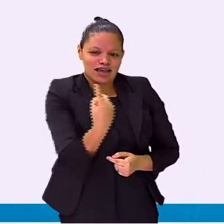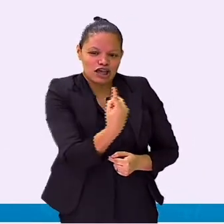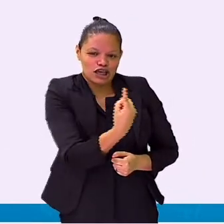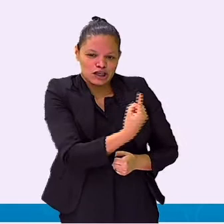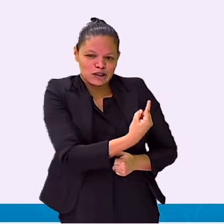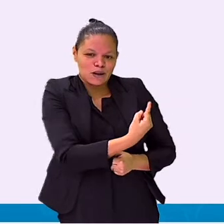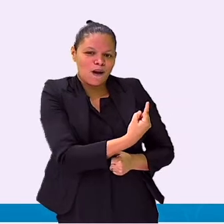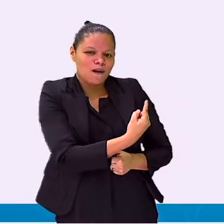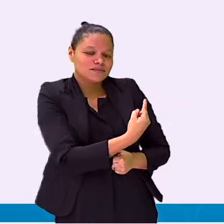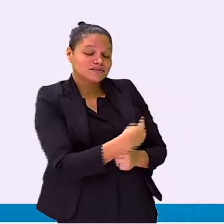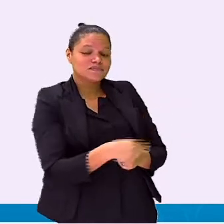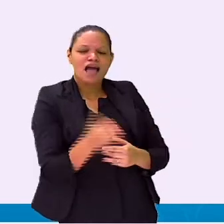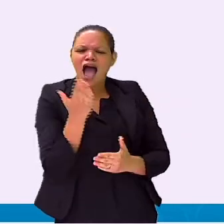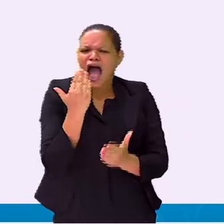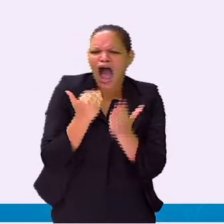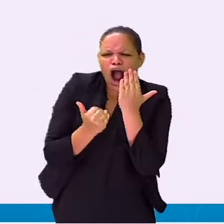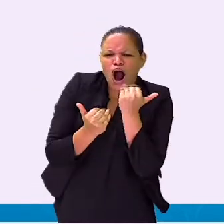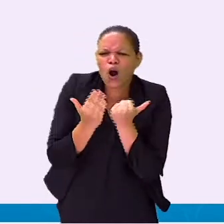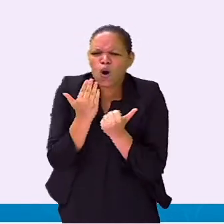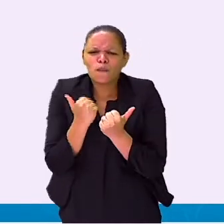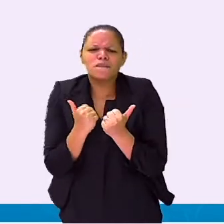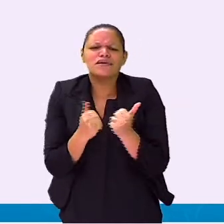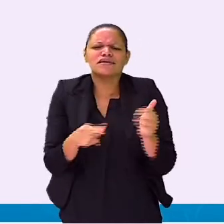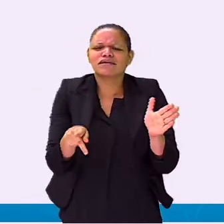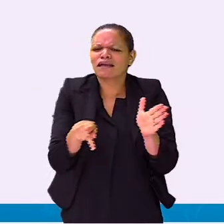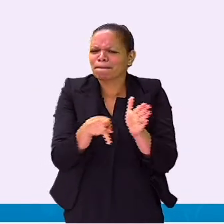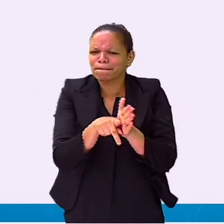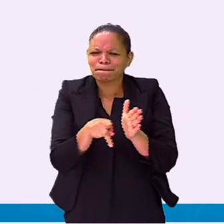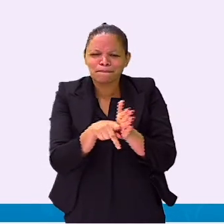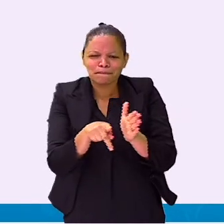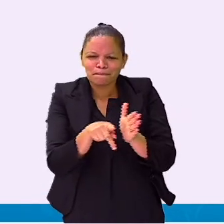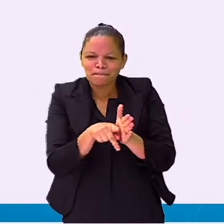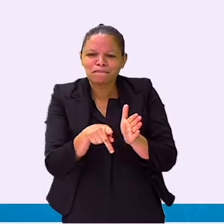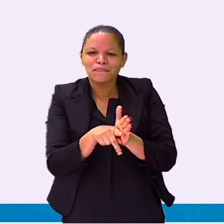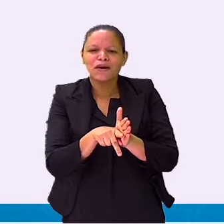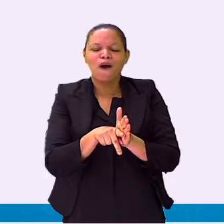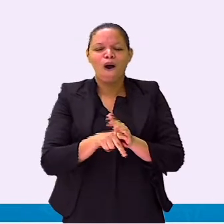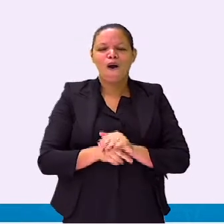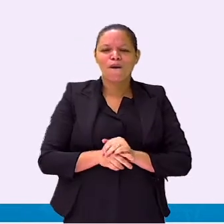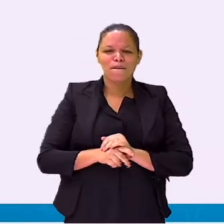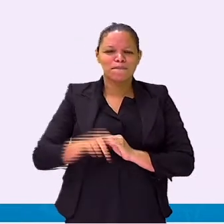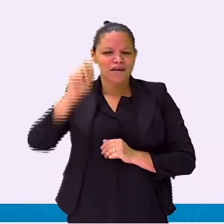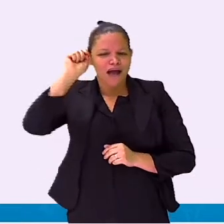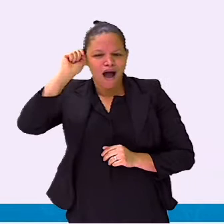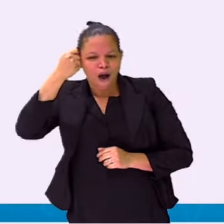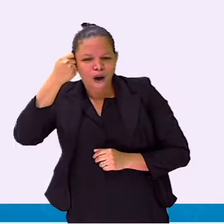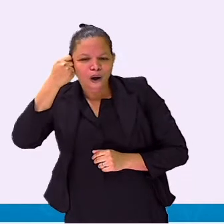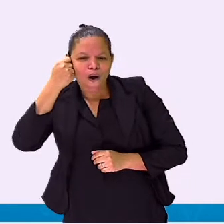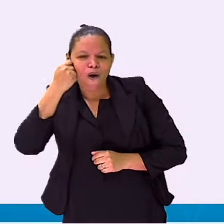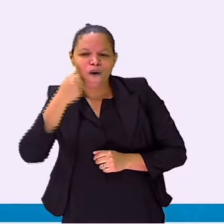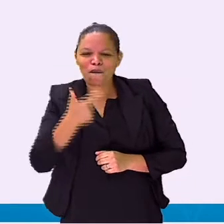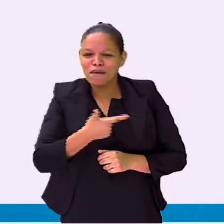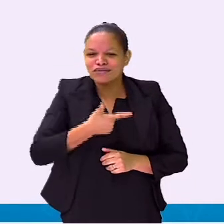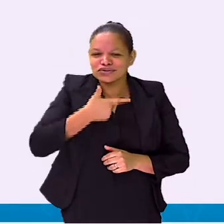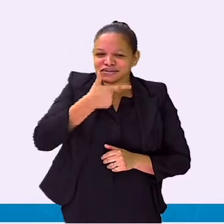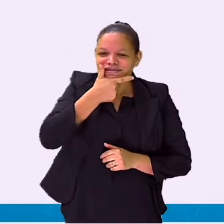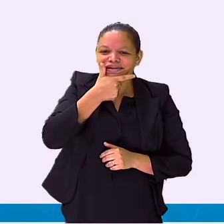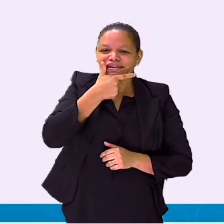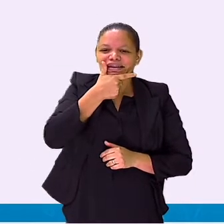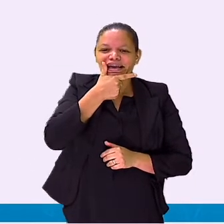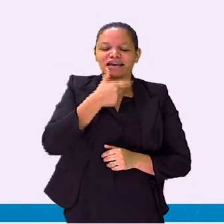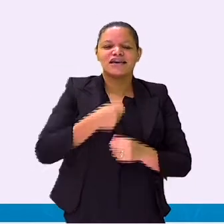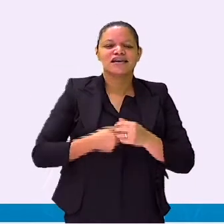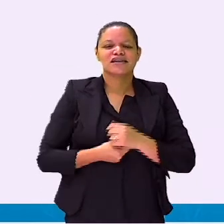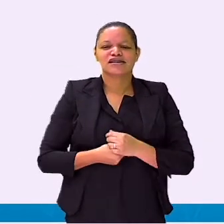o famoso pão de queijo que nós não poderíamos deixar de falar. Na culinária, o